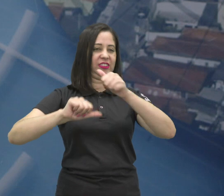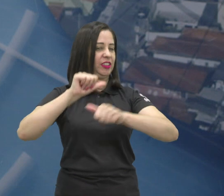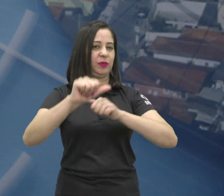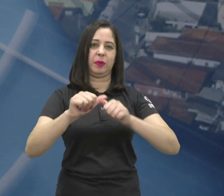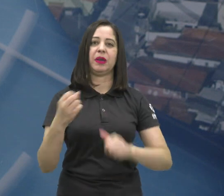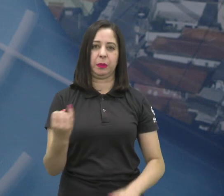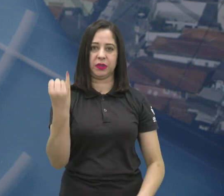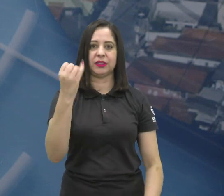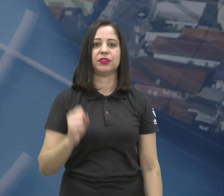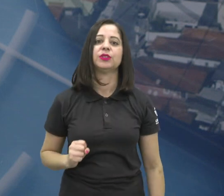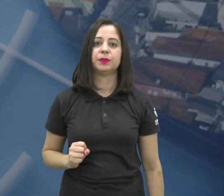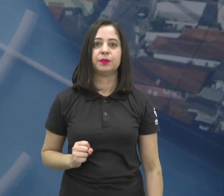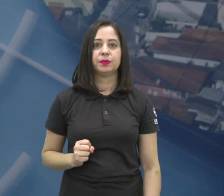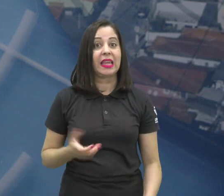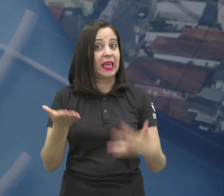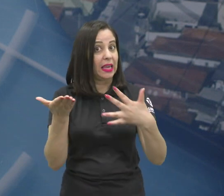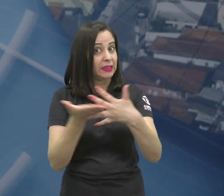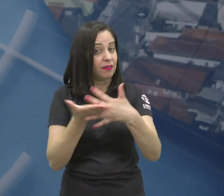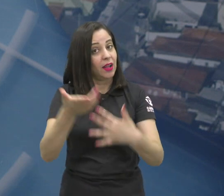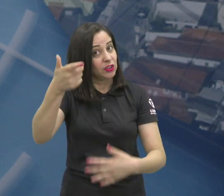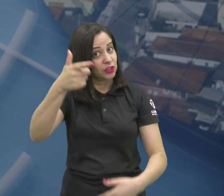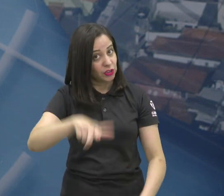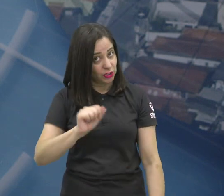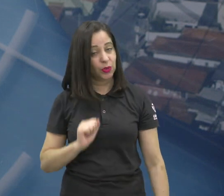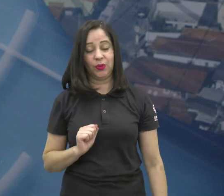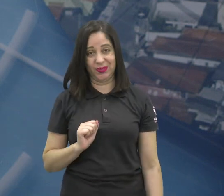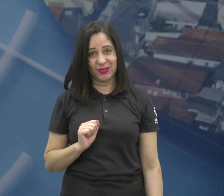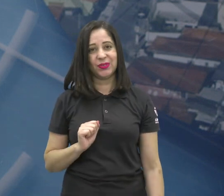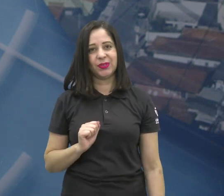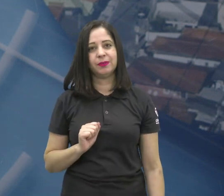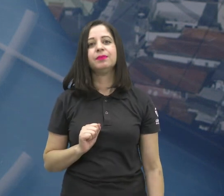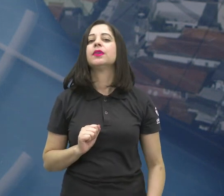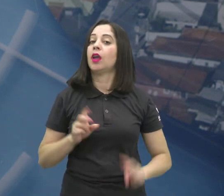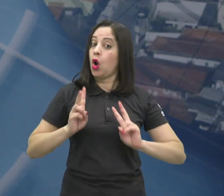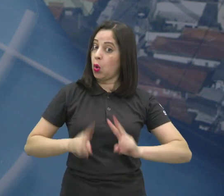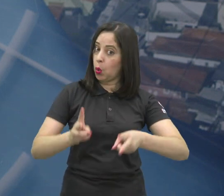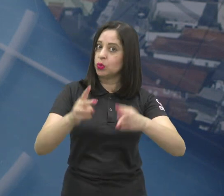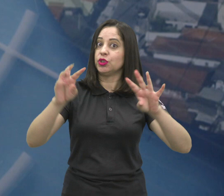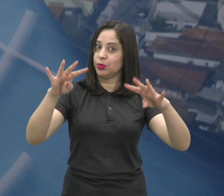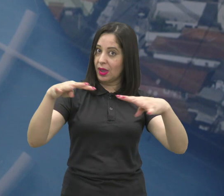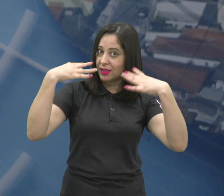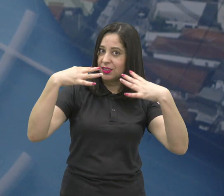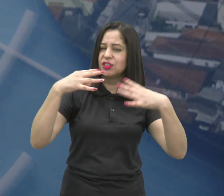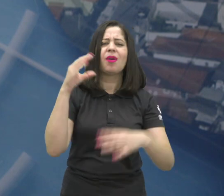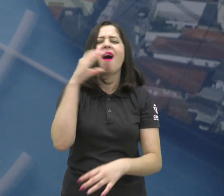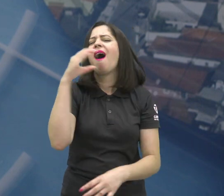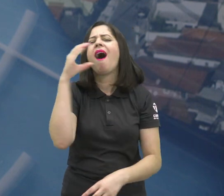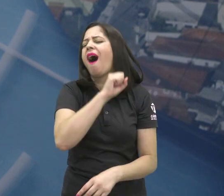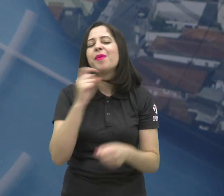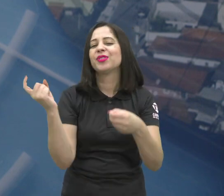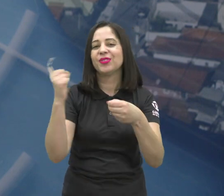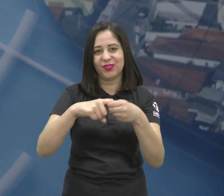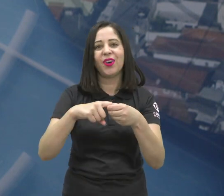muito importante. Bom, a gente vai para mais uma pausa, a nossa última de hoje, mas fiquem com a gente, porque rapidinho a